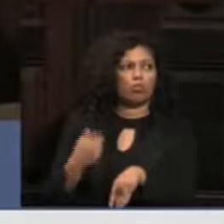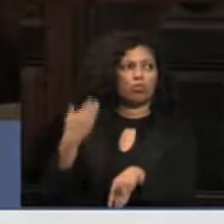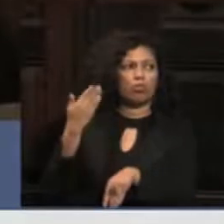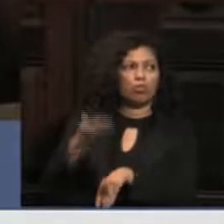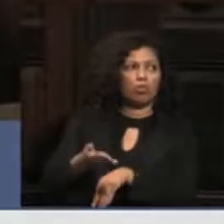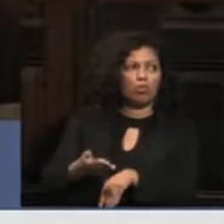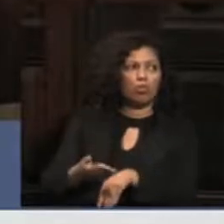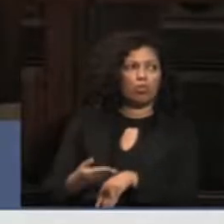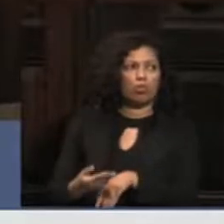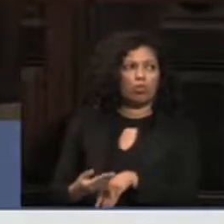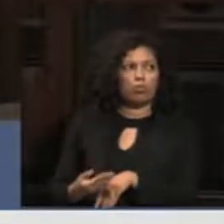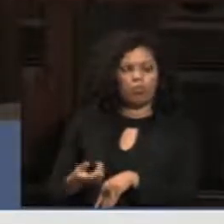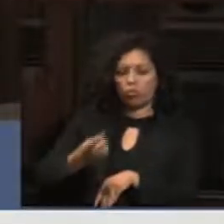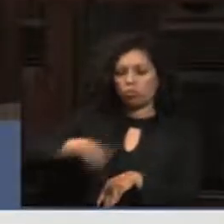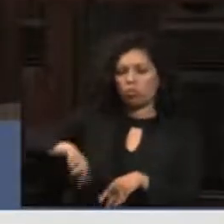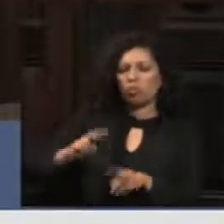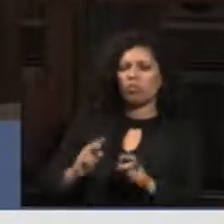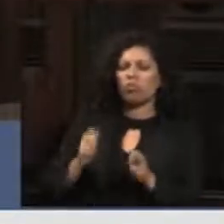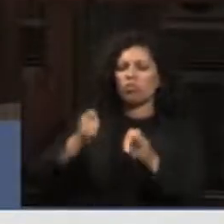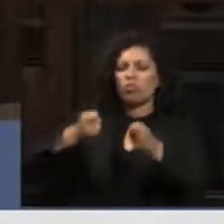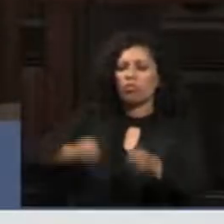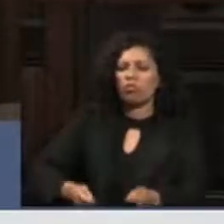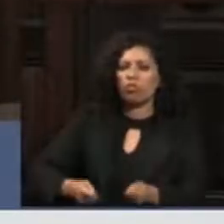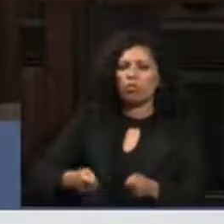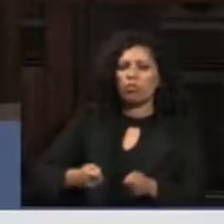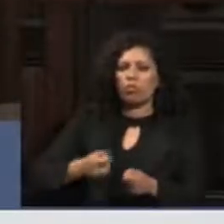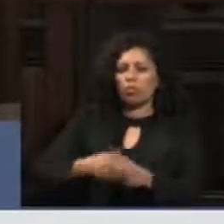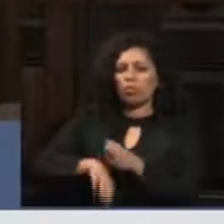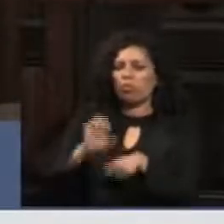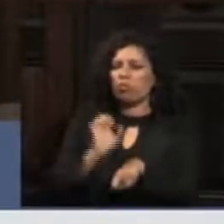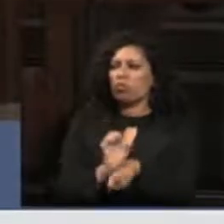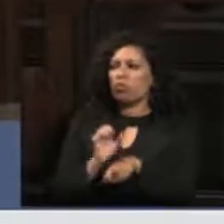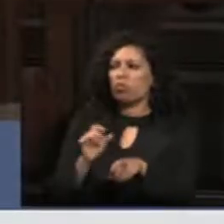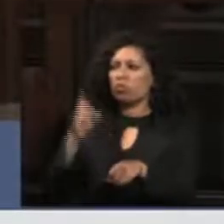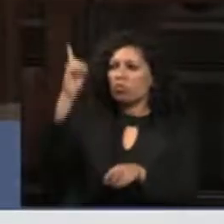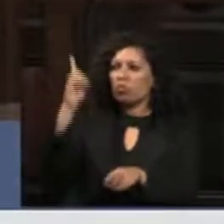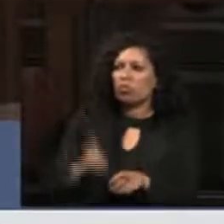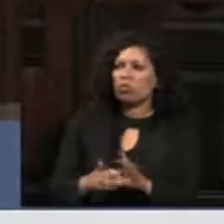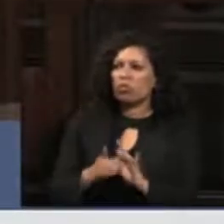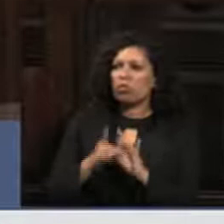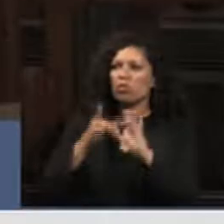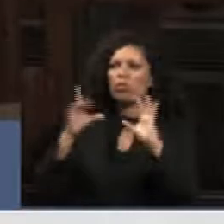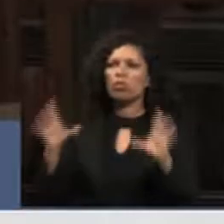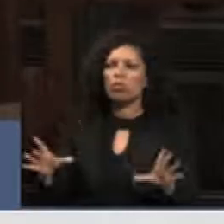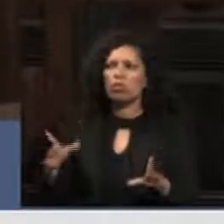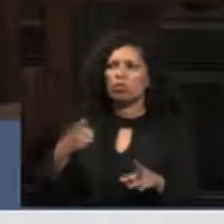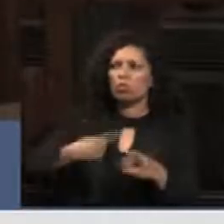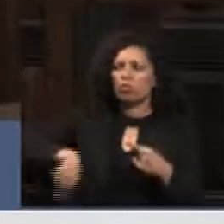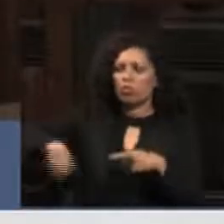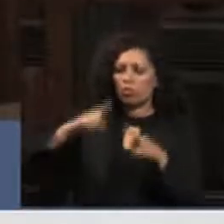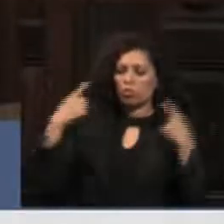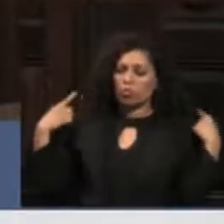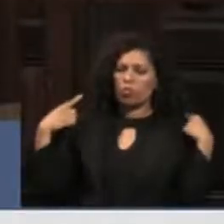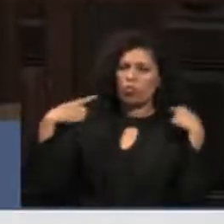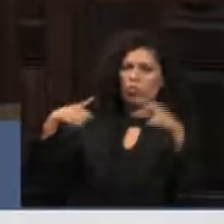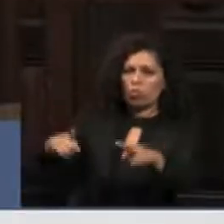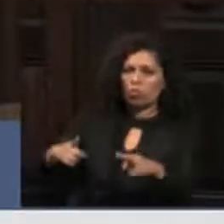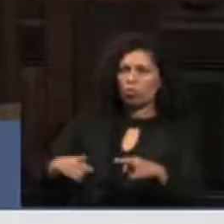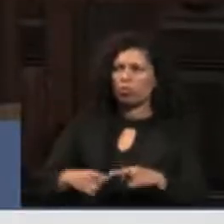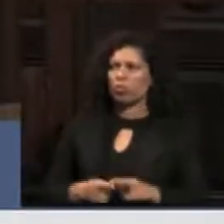reafirmando o nosso compromisso com o Estado democrático de direito. Vamos enfrentá-los cobrando